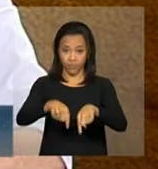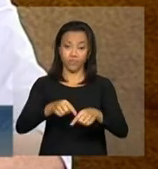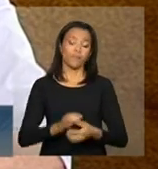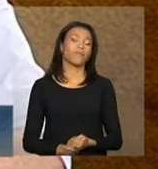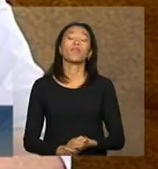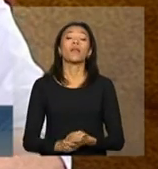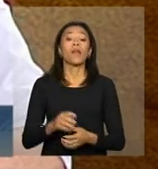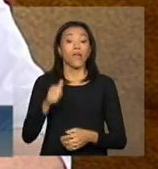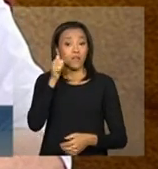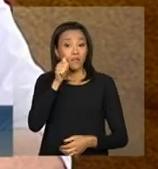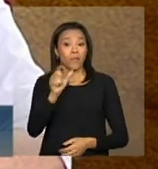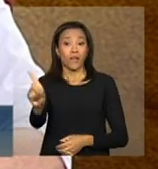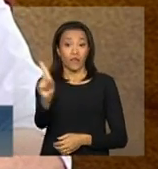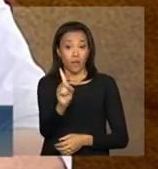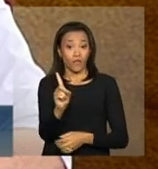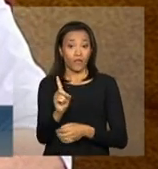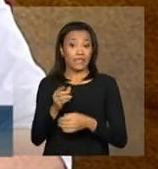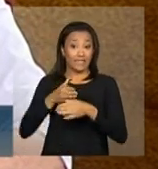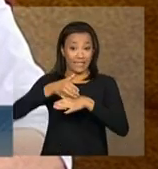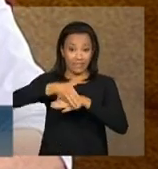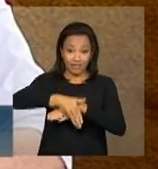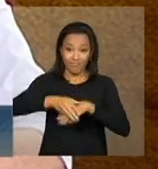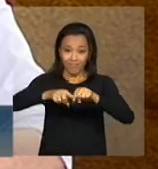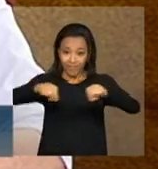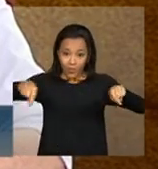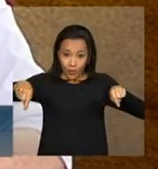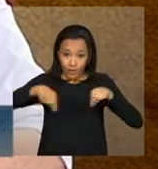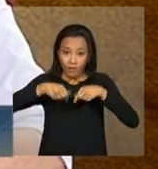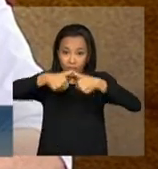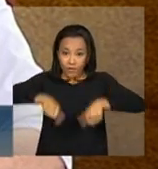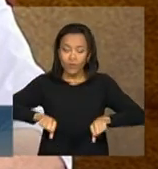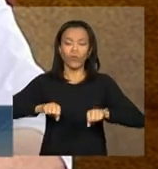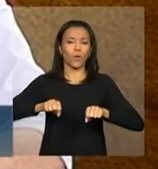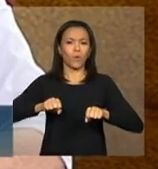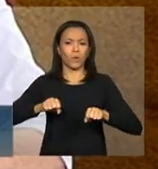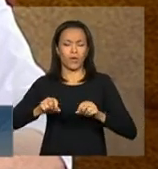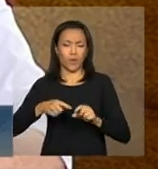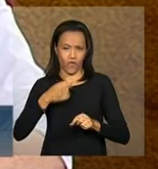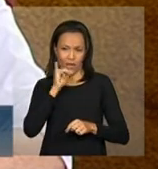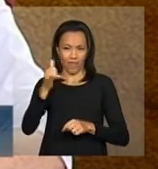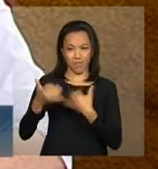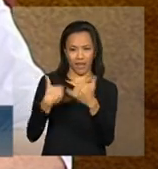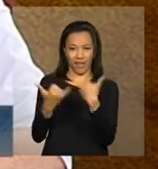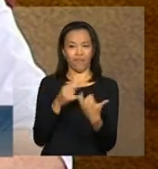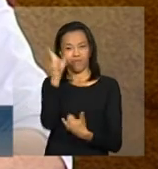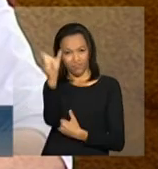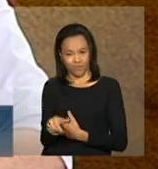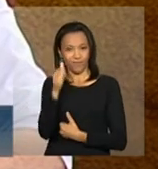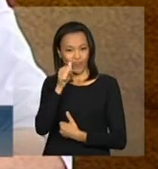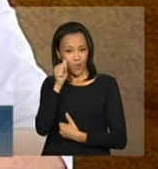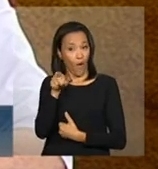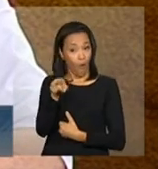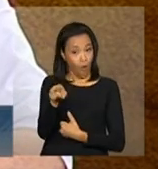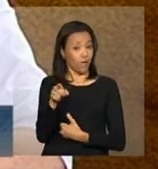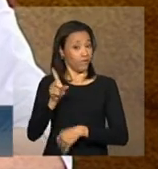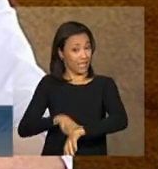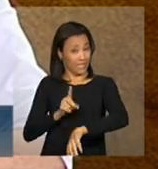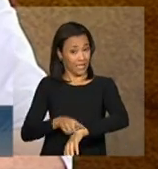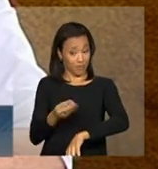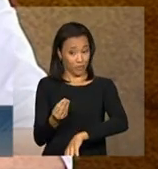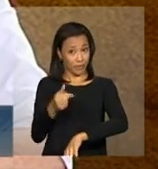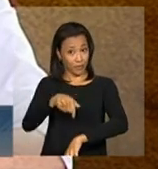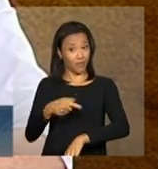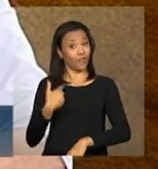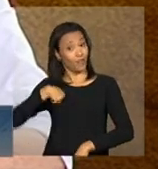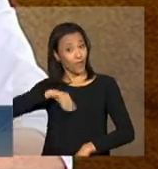Ela foi para dentro da SOF, certo? Então, ela passou, eu brincava com ela, falei, você não fica muito tempo aqui não, que nós